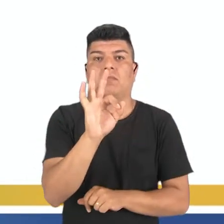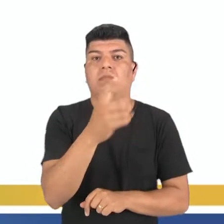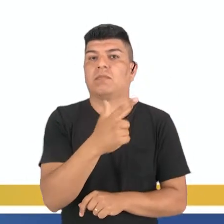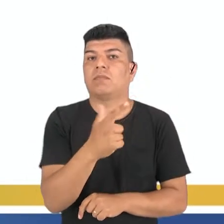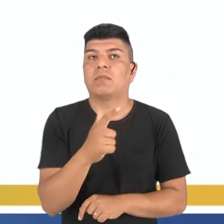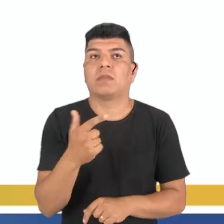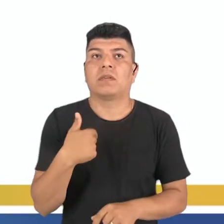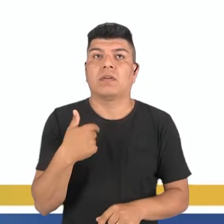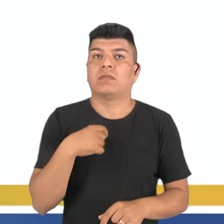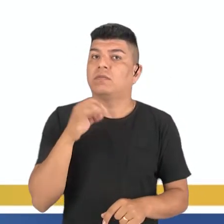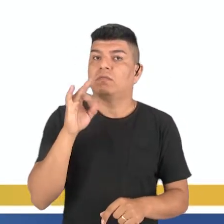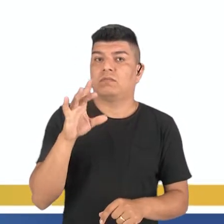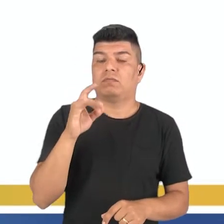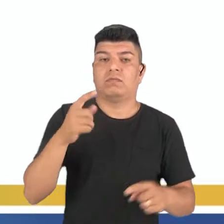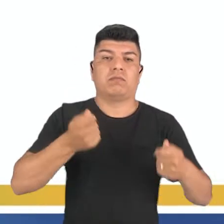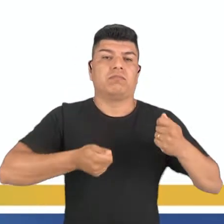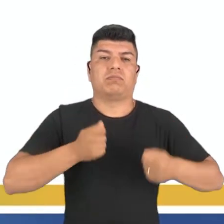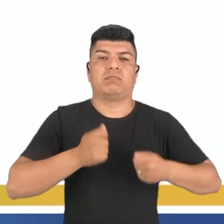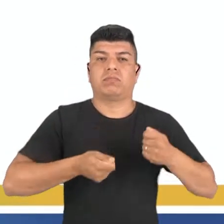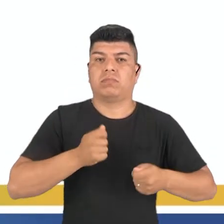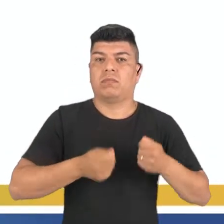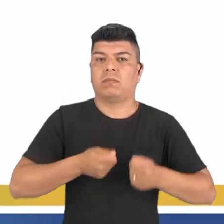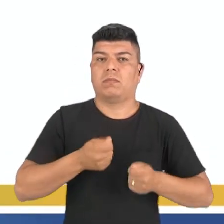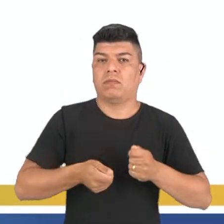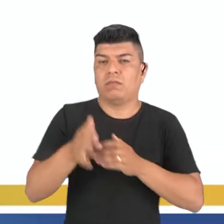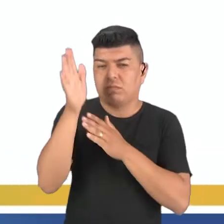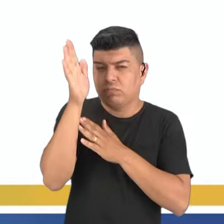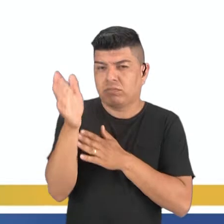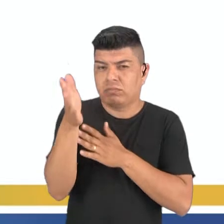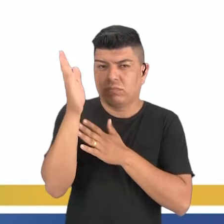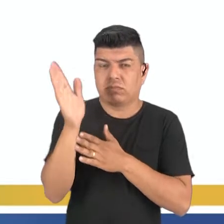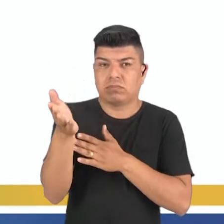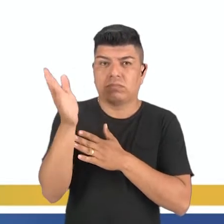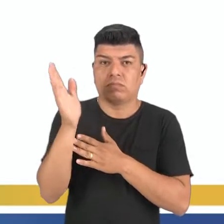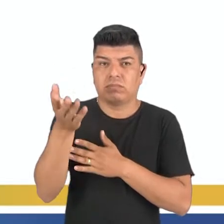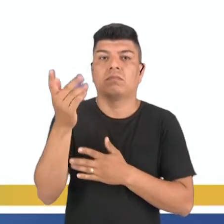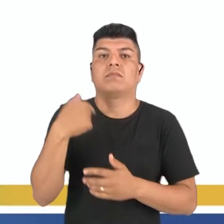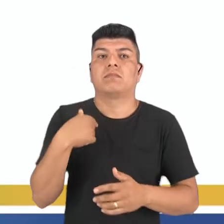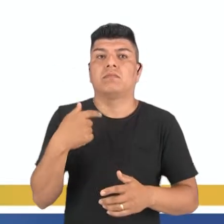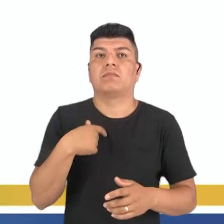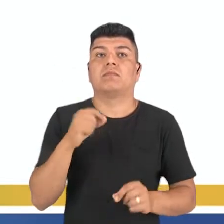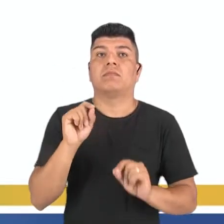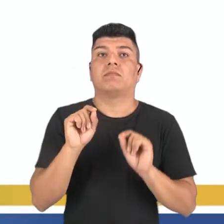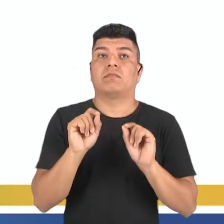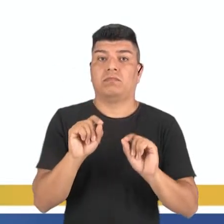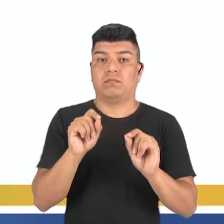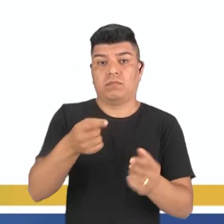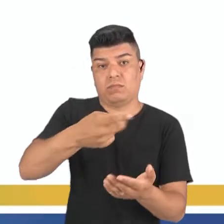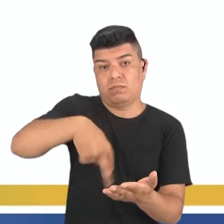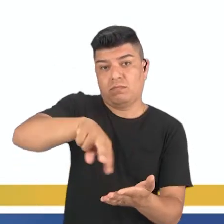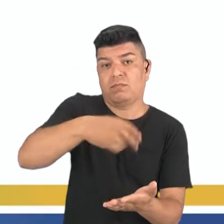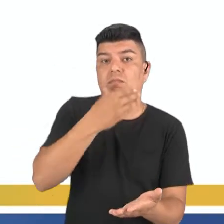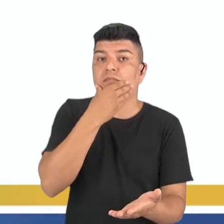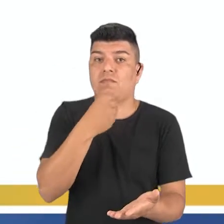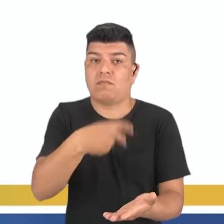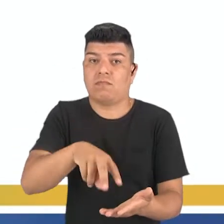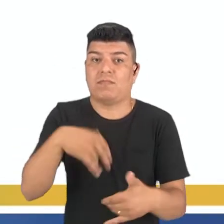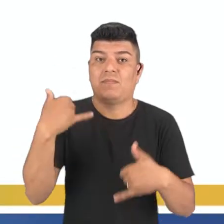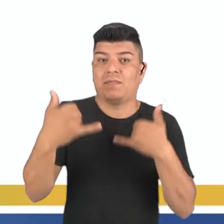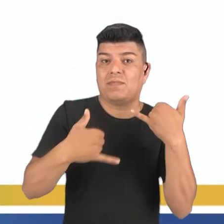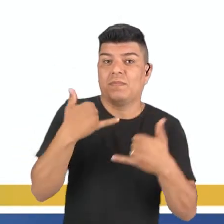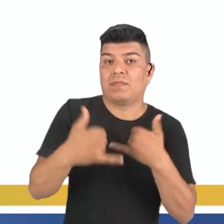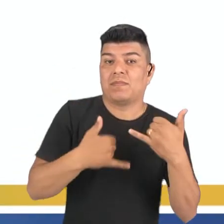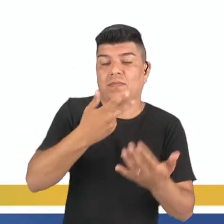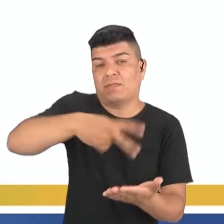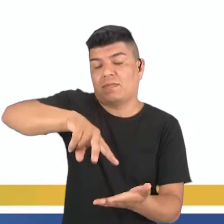simplesmente tocada por uma banda que segue os blocos carnavalescos, enquanto os dançarinos se divertem